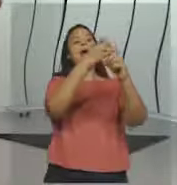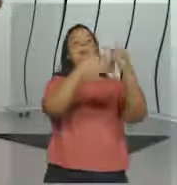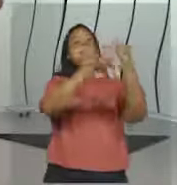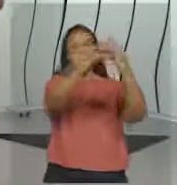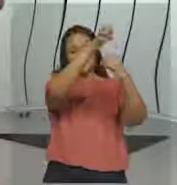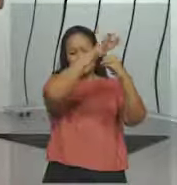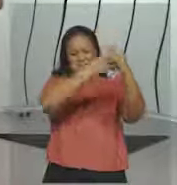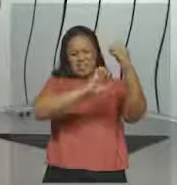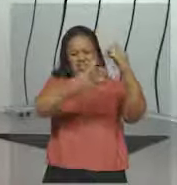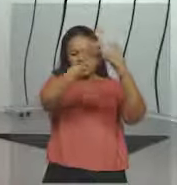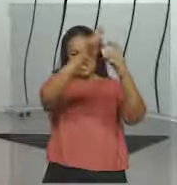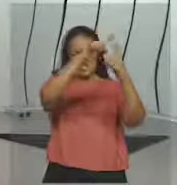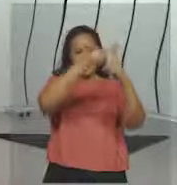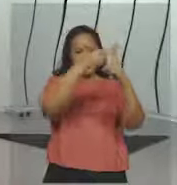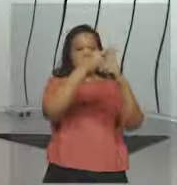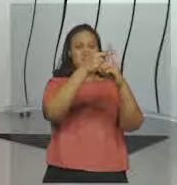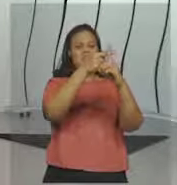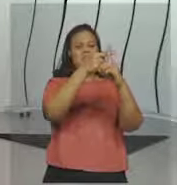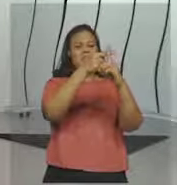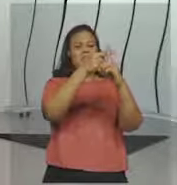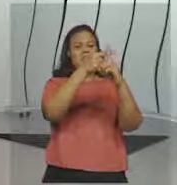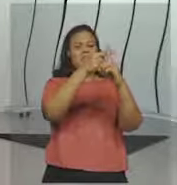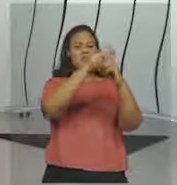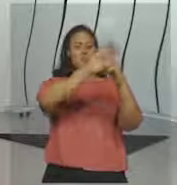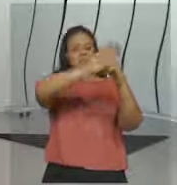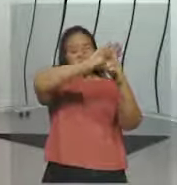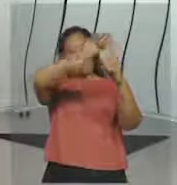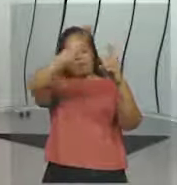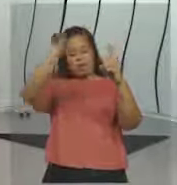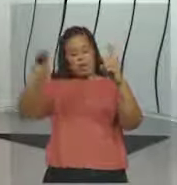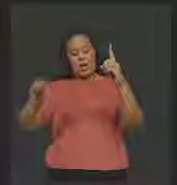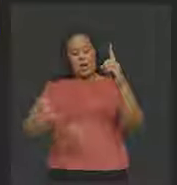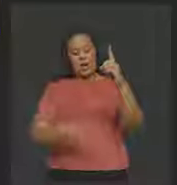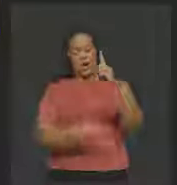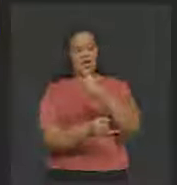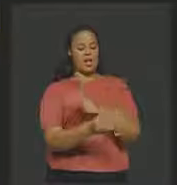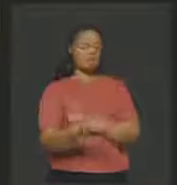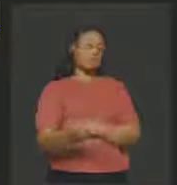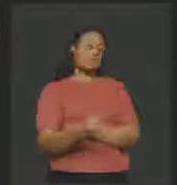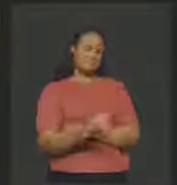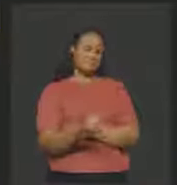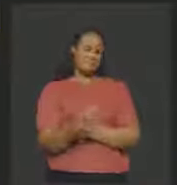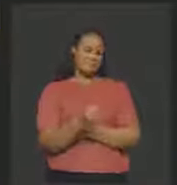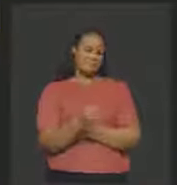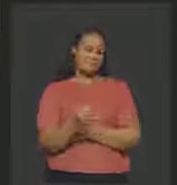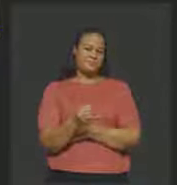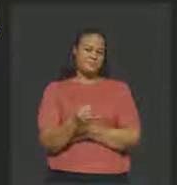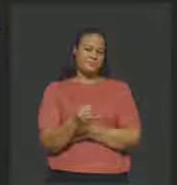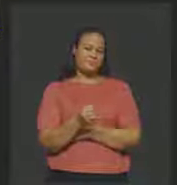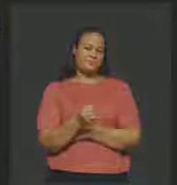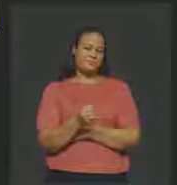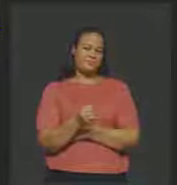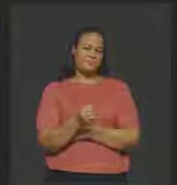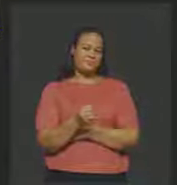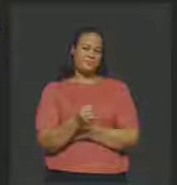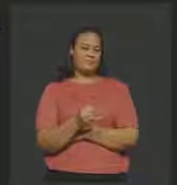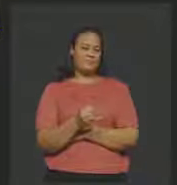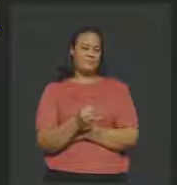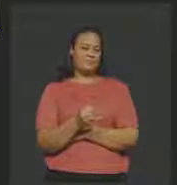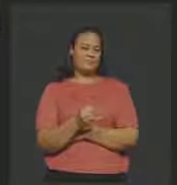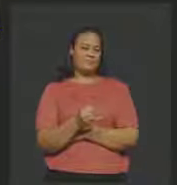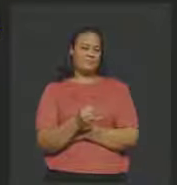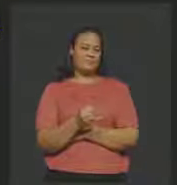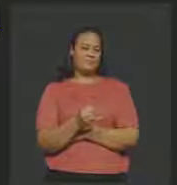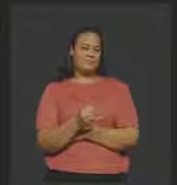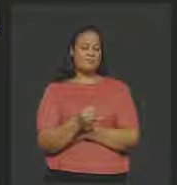elétrica negativa, vai sair dele e vai ir em direção ao polo